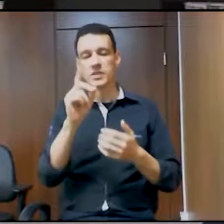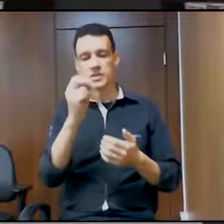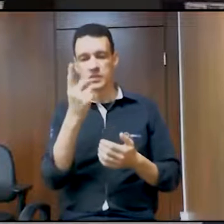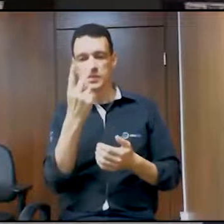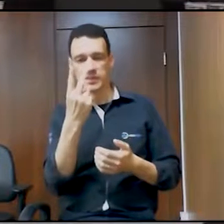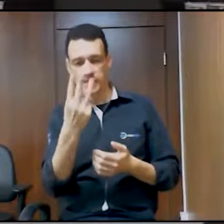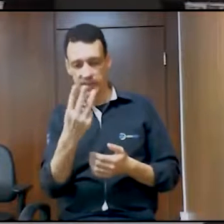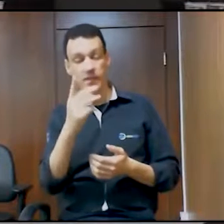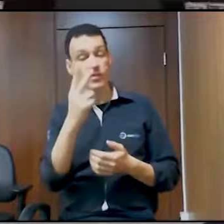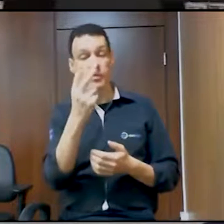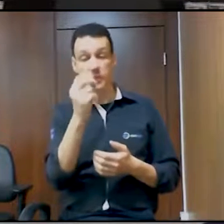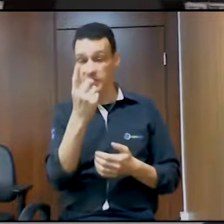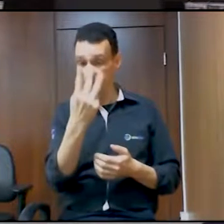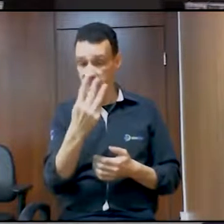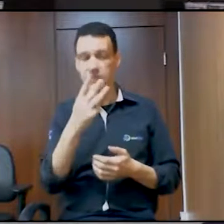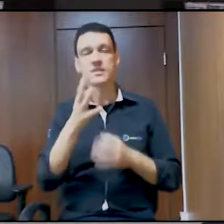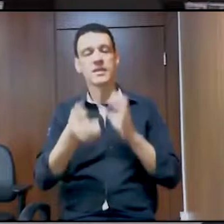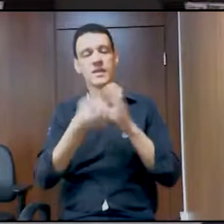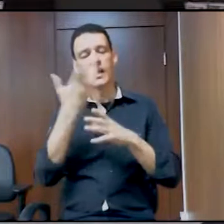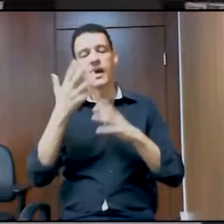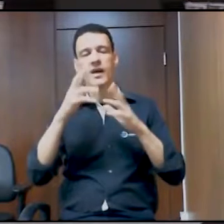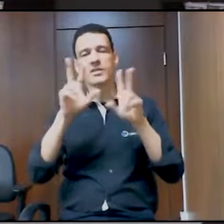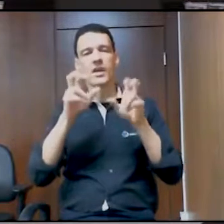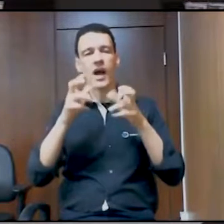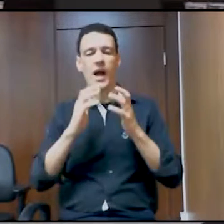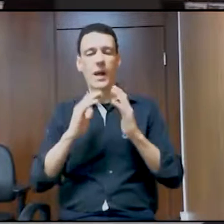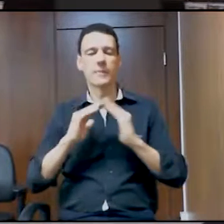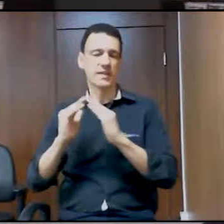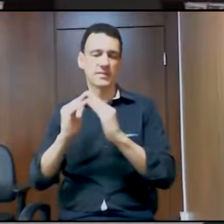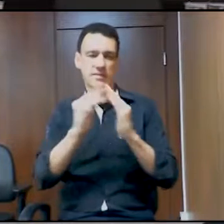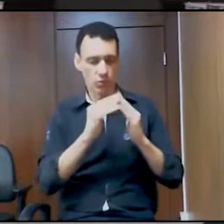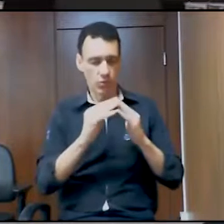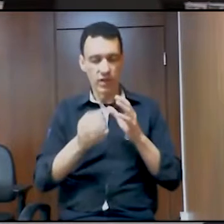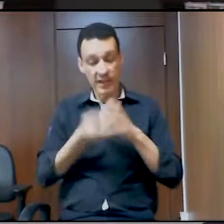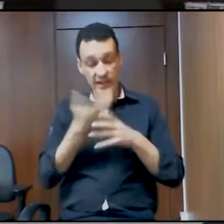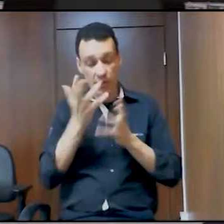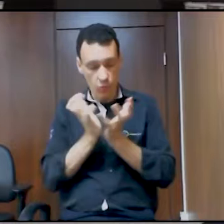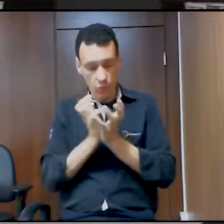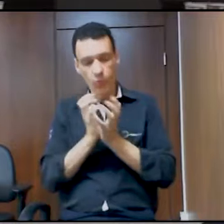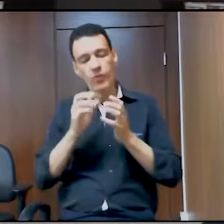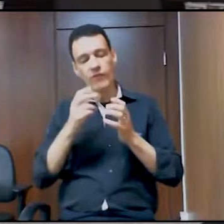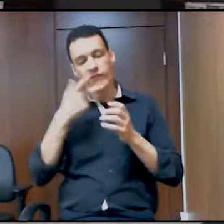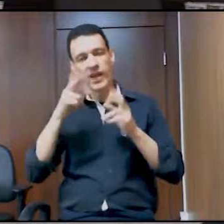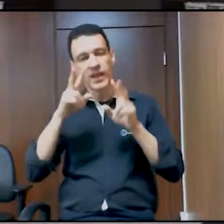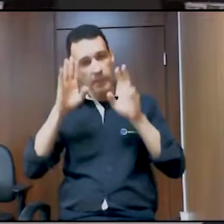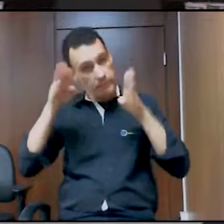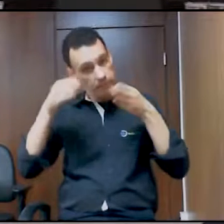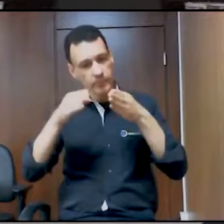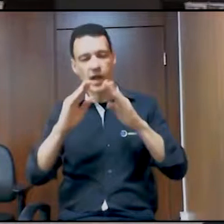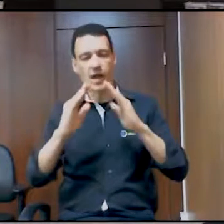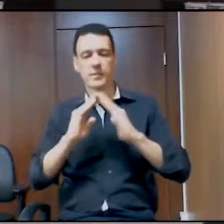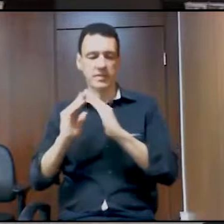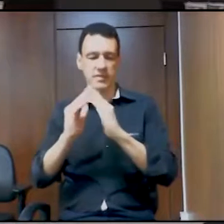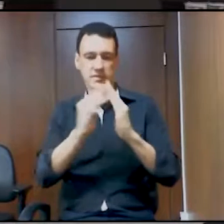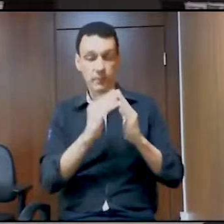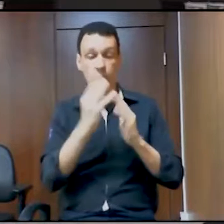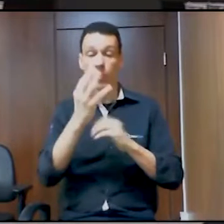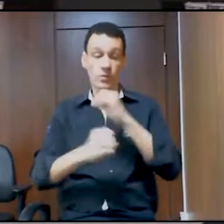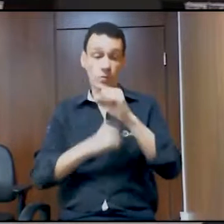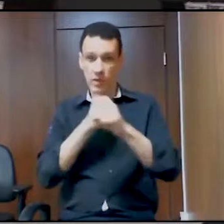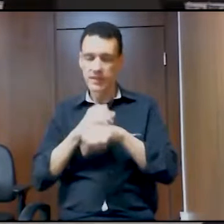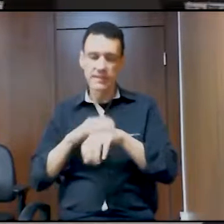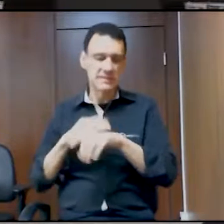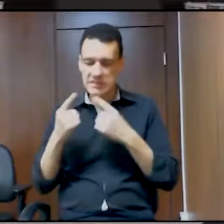habitação. Esse grupo, por 4 anos, vai acabar debatendo questões de